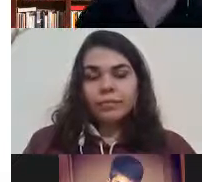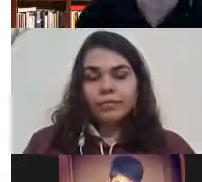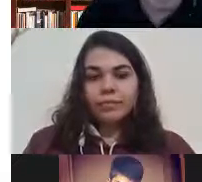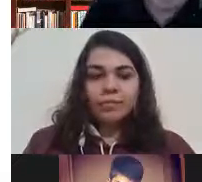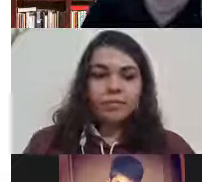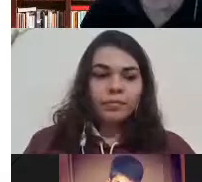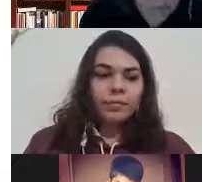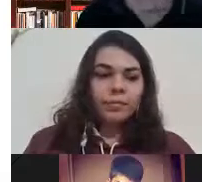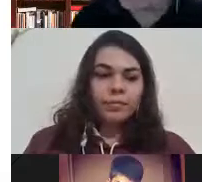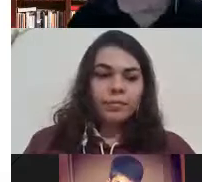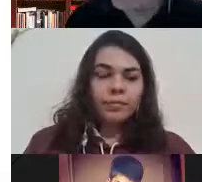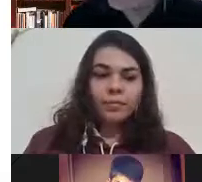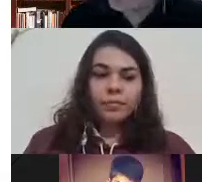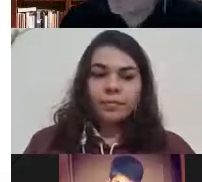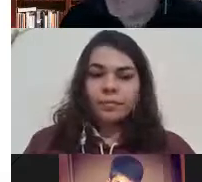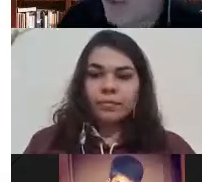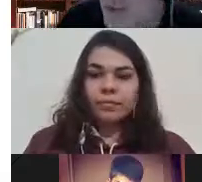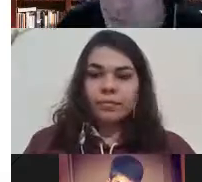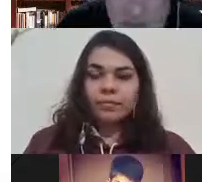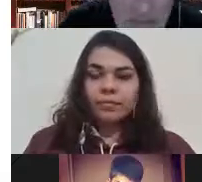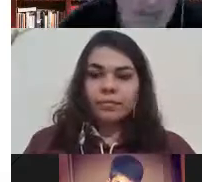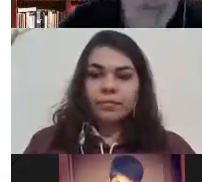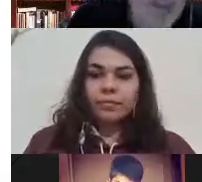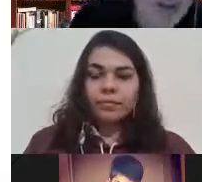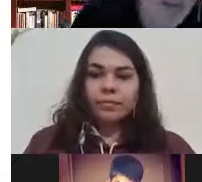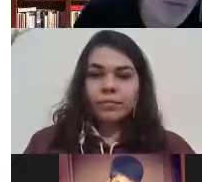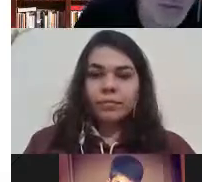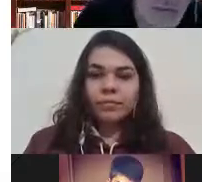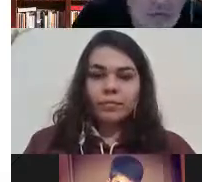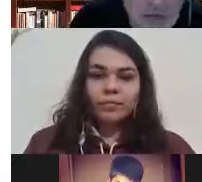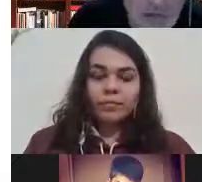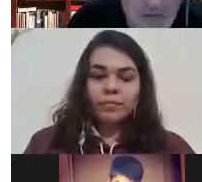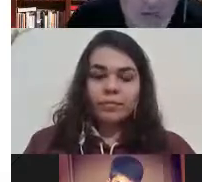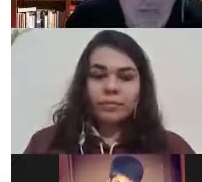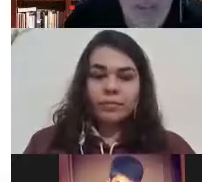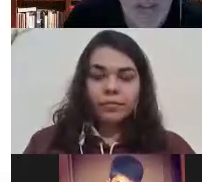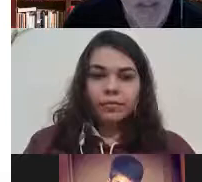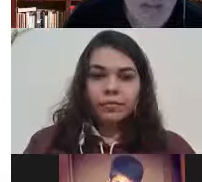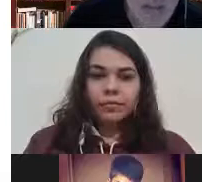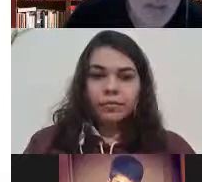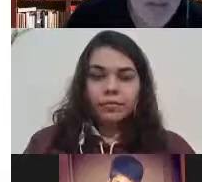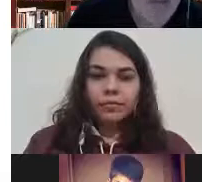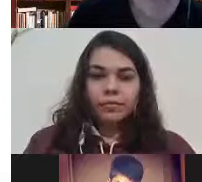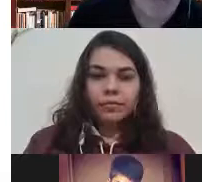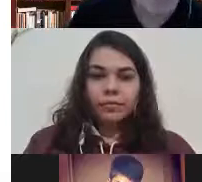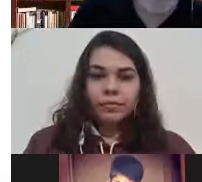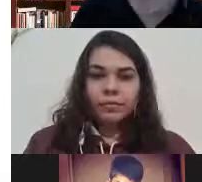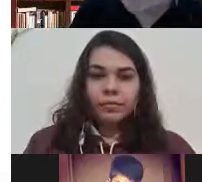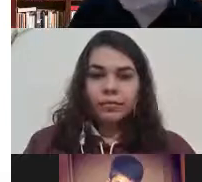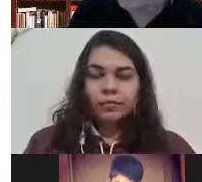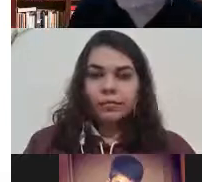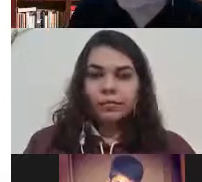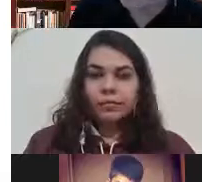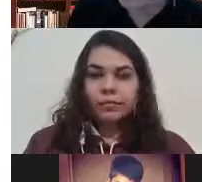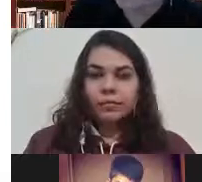Aqui. E os vasos também seguem o tamanho das membranas, né? Você tem vasos de 8, de 4, 2.000 polegadas, de 1 até 8, o padrão